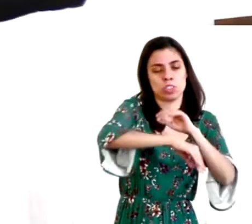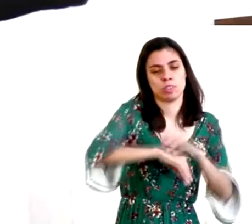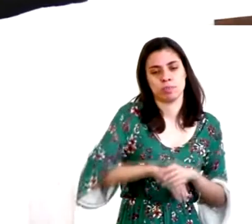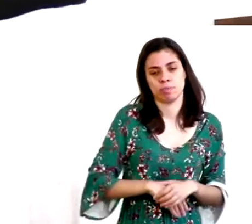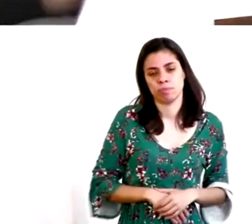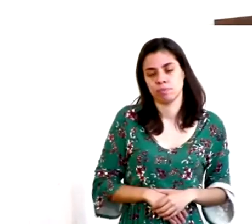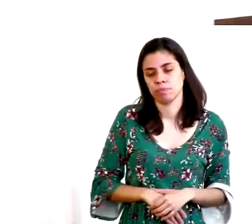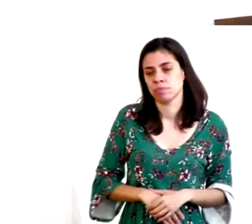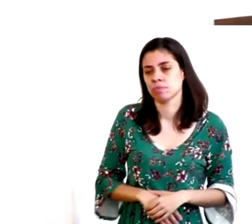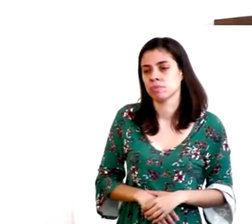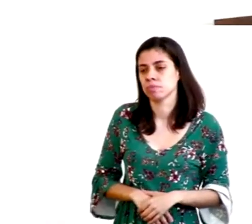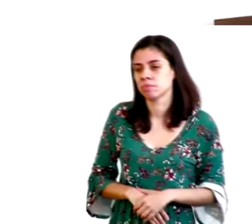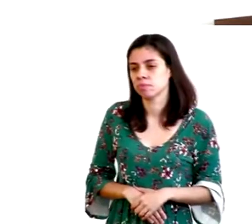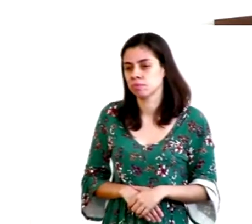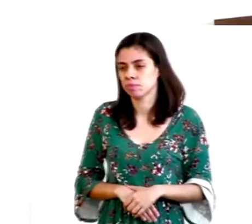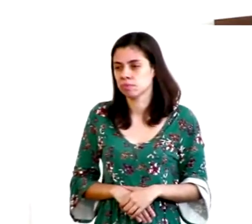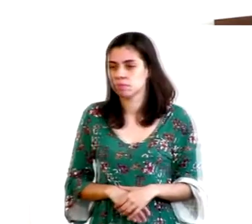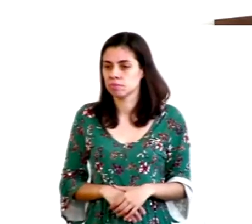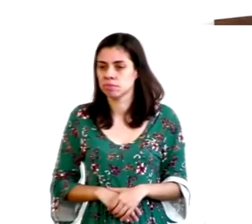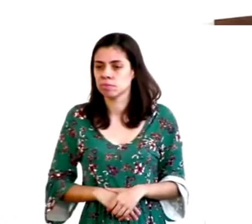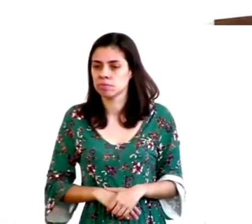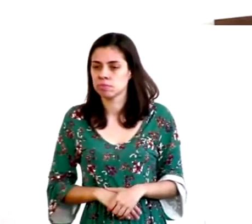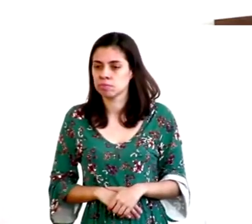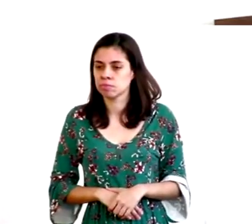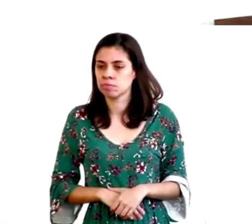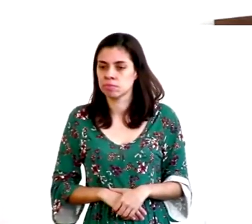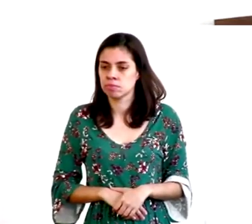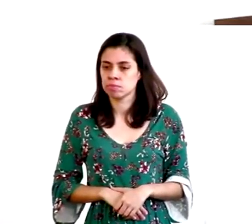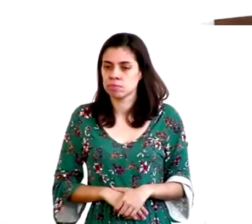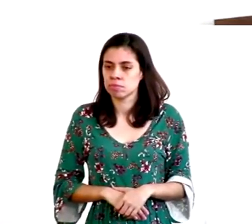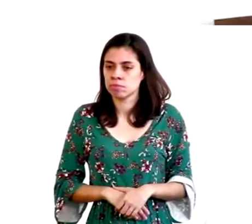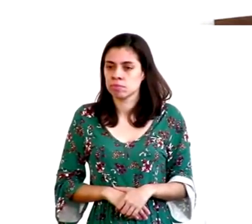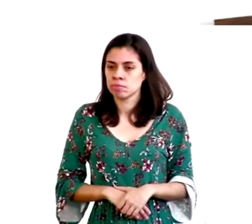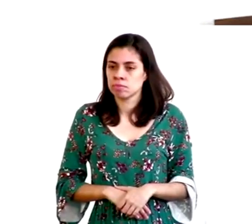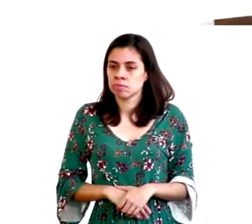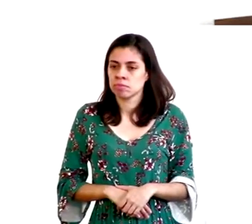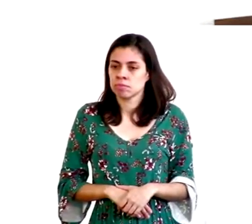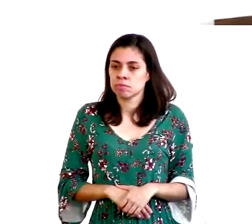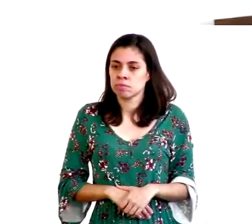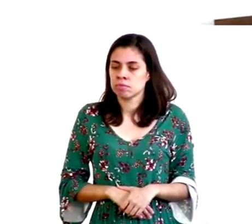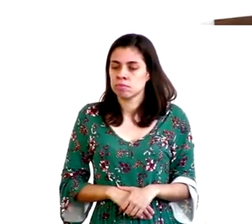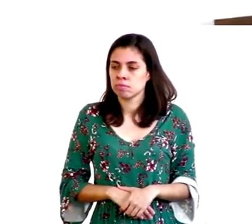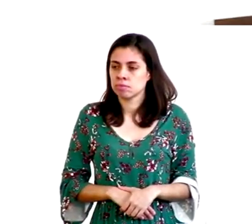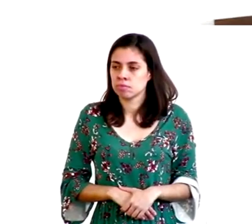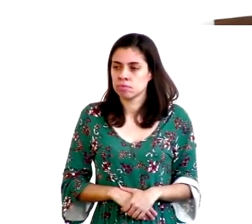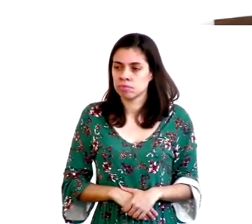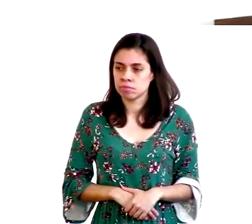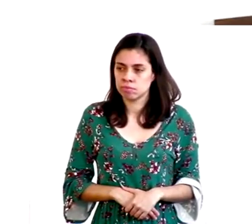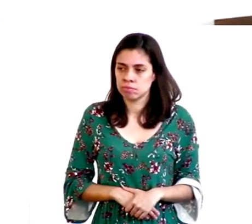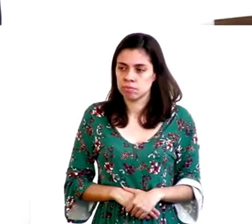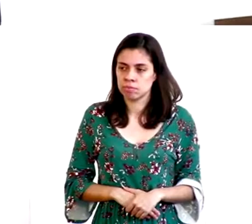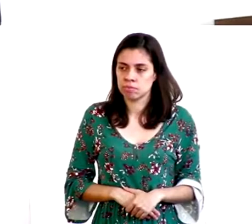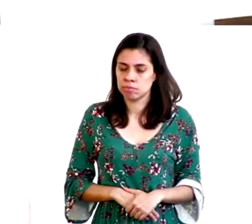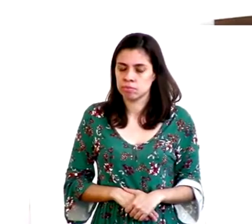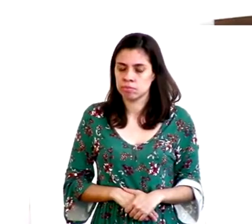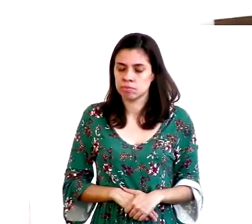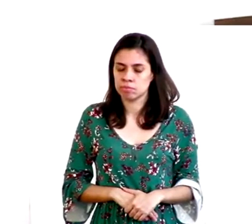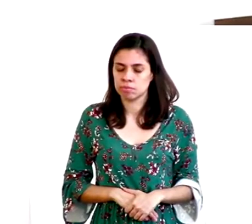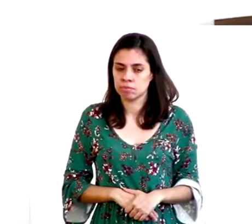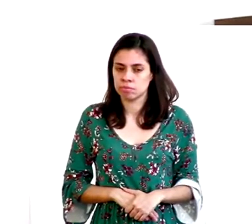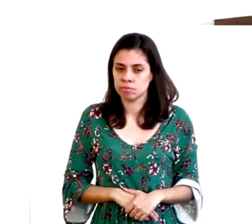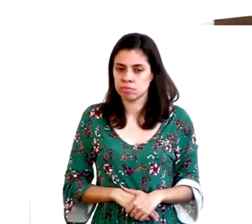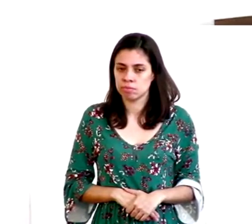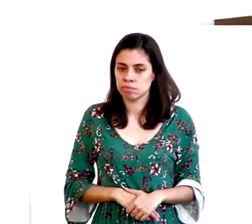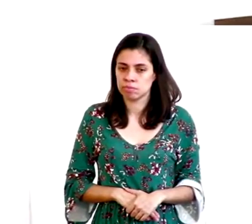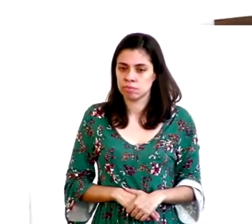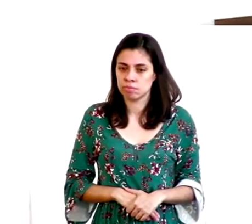como filhos de Deus. Mas agora o que temos diante de nós é o próprio Deus,